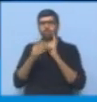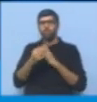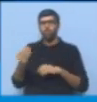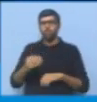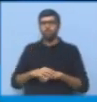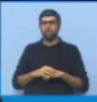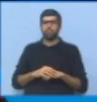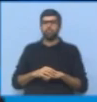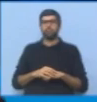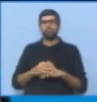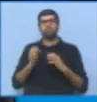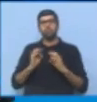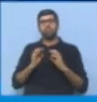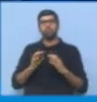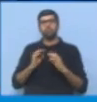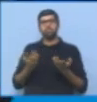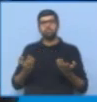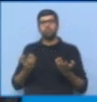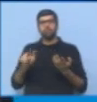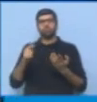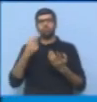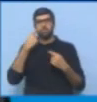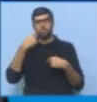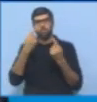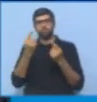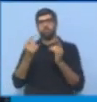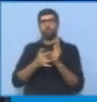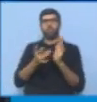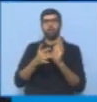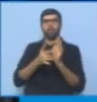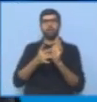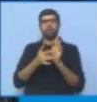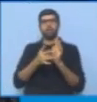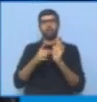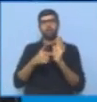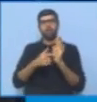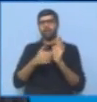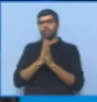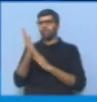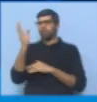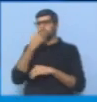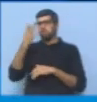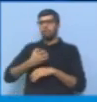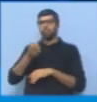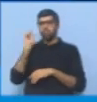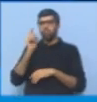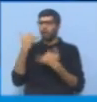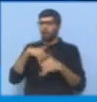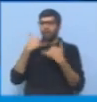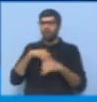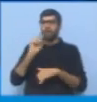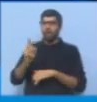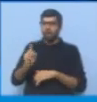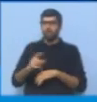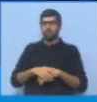dizer. Lá está. Tudo isto também nos mostra, o Evangelho é um Deus que não é sisudo, que é um Deus de alegria, que é um